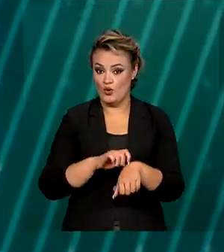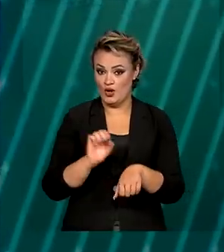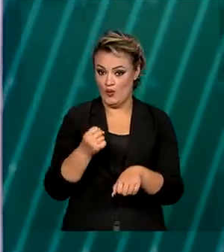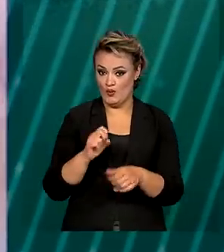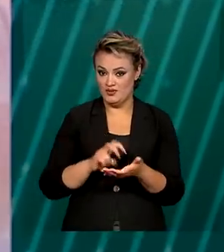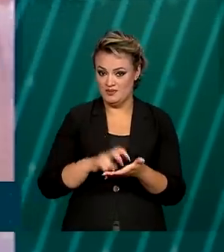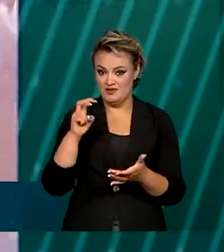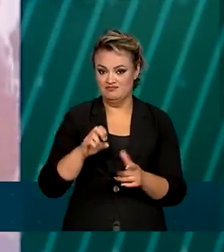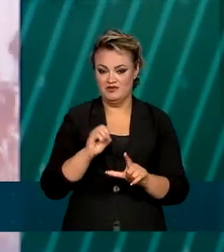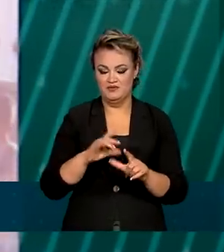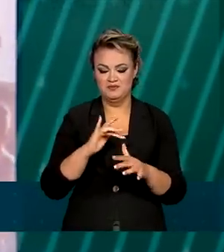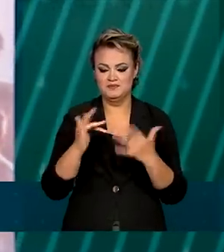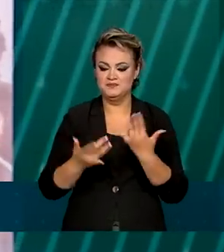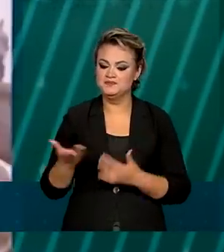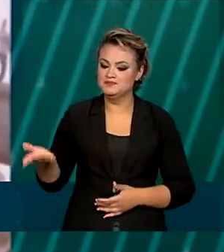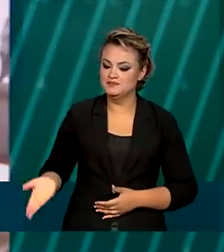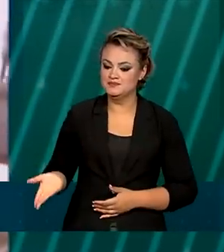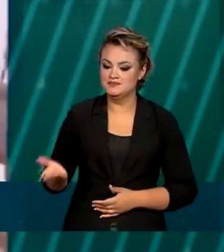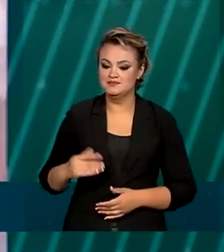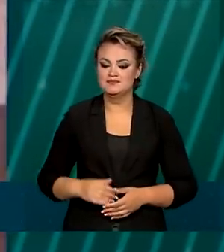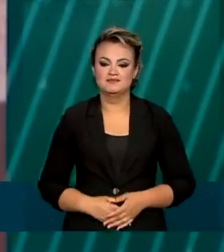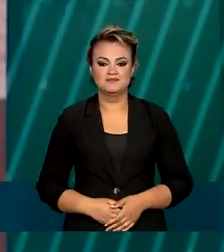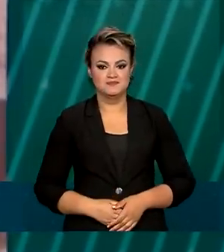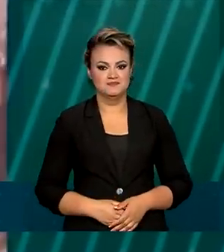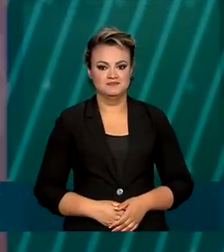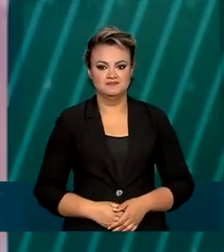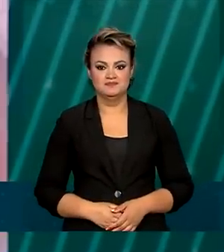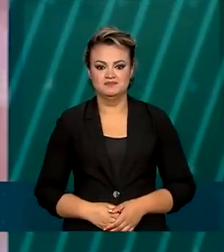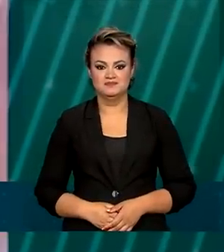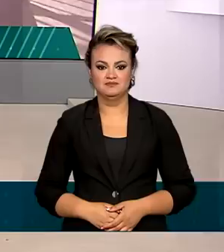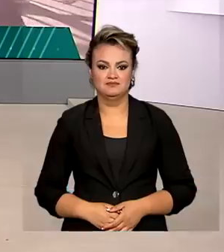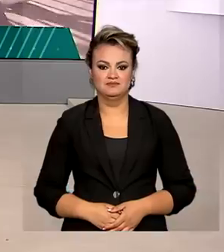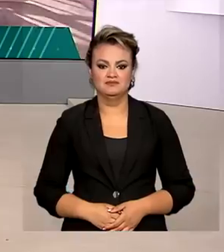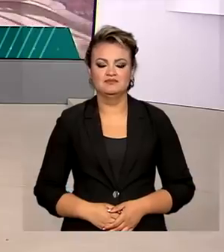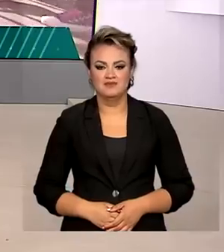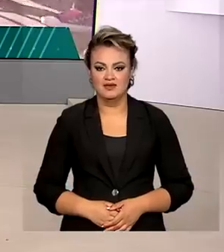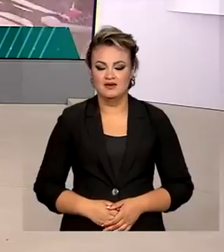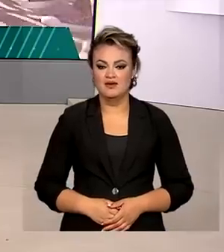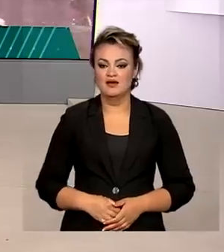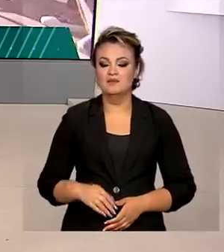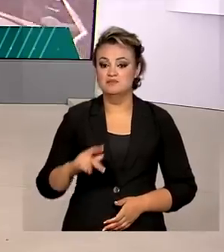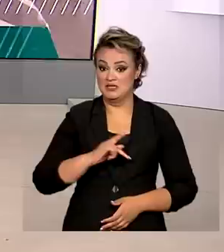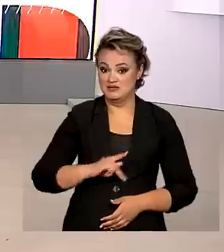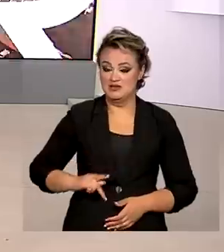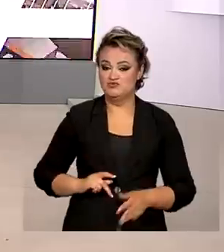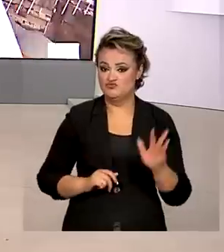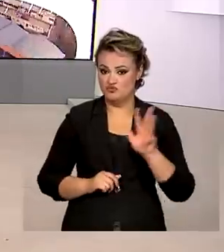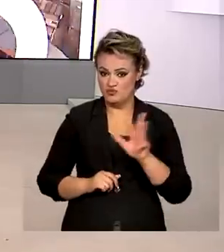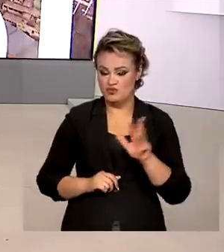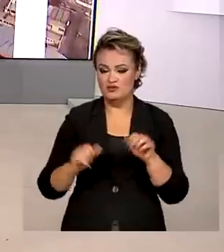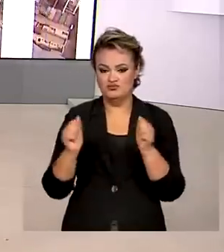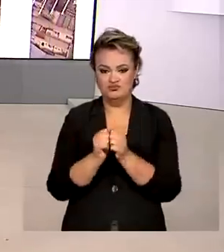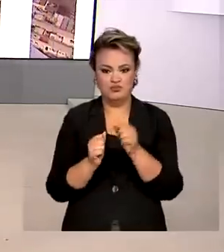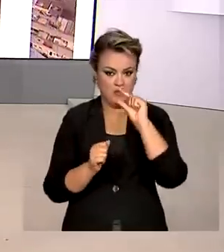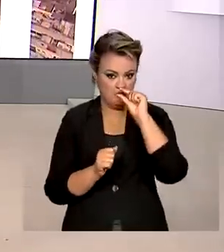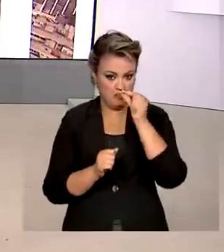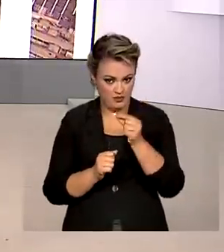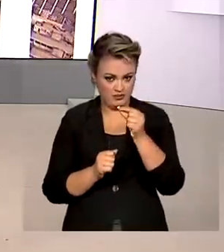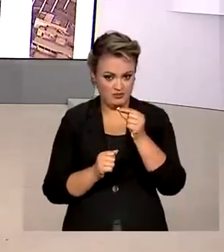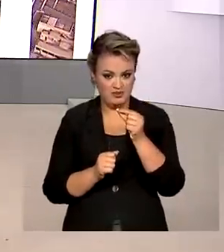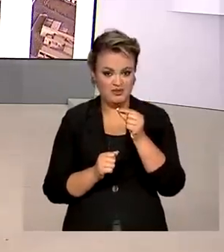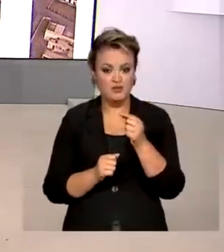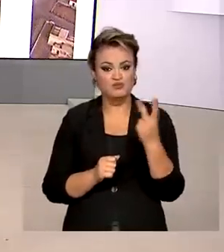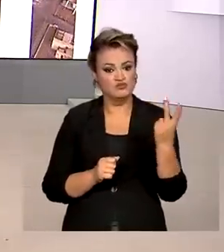são 8 horas da manhã estamos ao vivo também pelas redes sociais o presidente eleito Luiz Inácio Lula da Silva